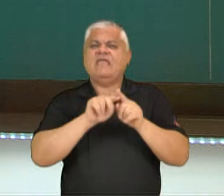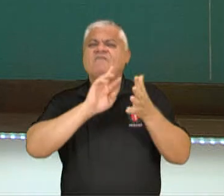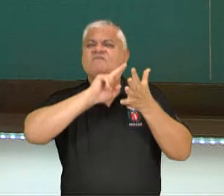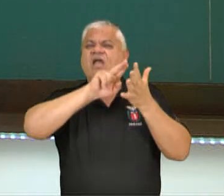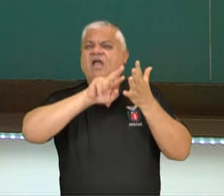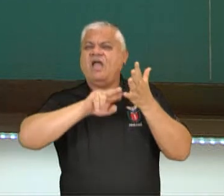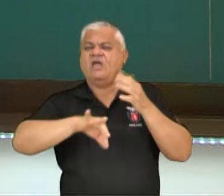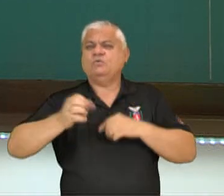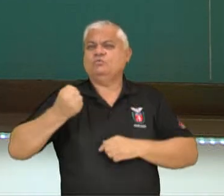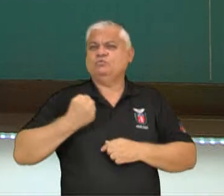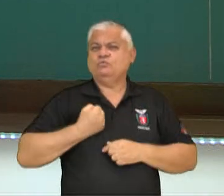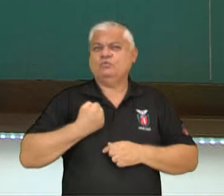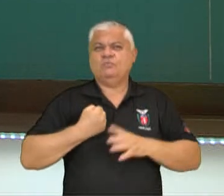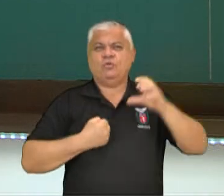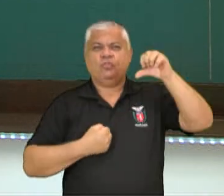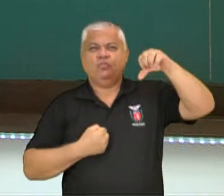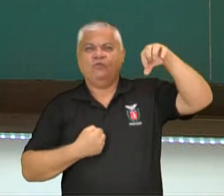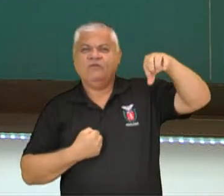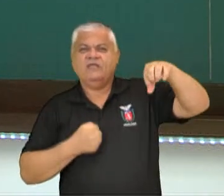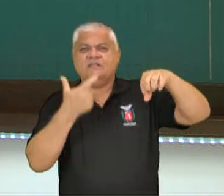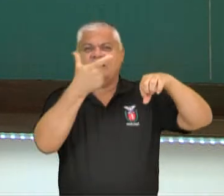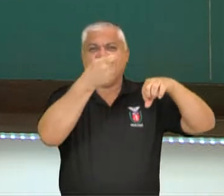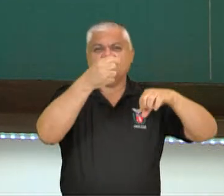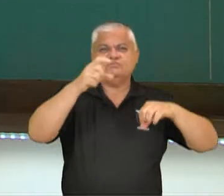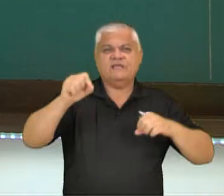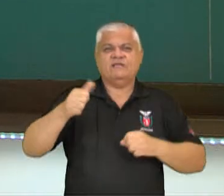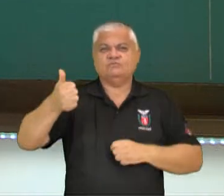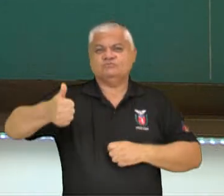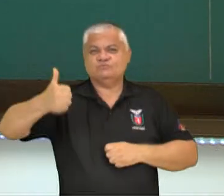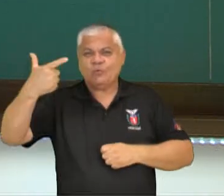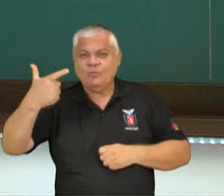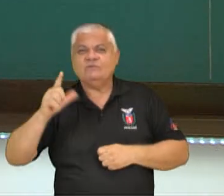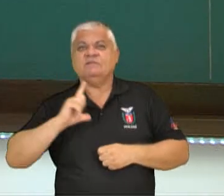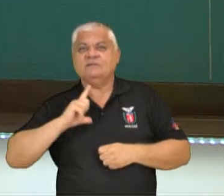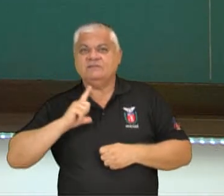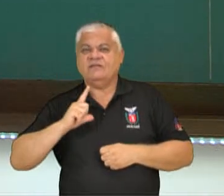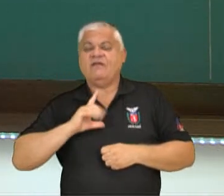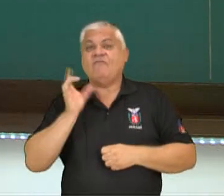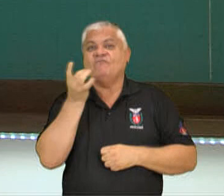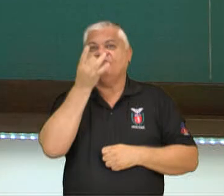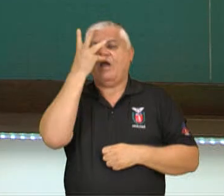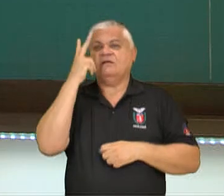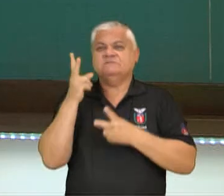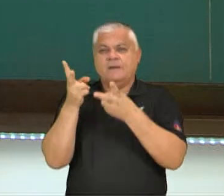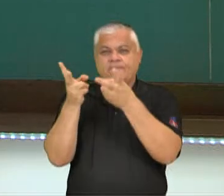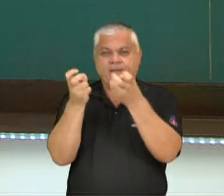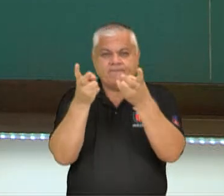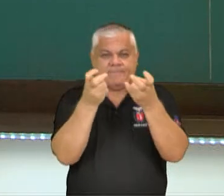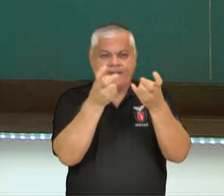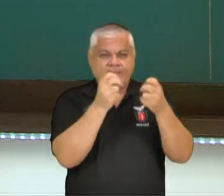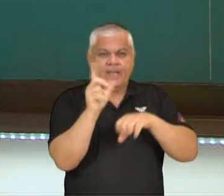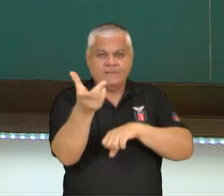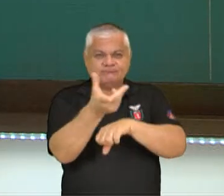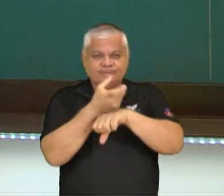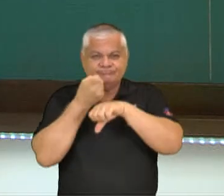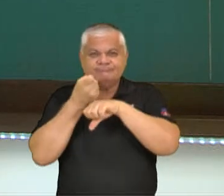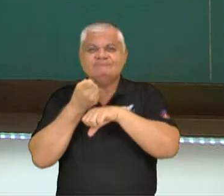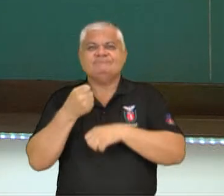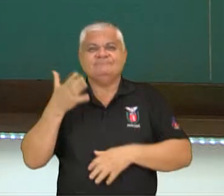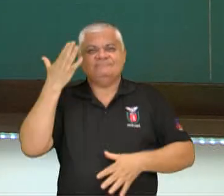dados numéricos, né? Várias informações que são passíveis de leitura, e quando vocês estão produzindo